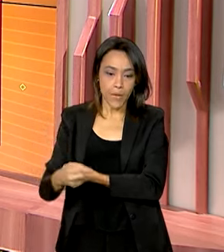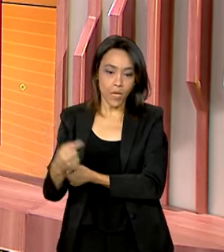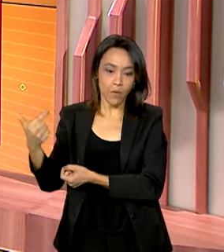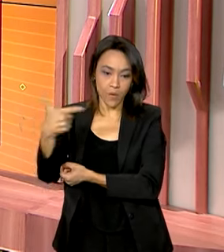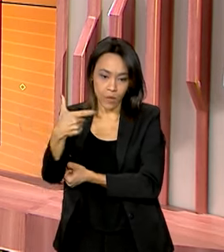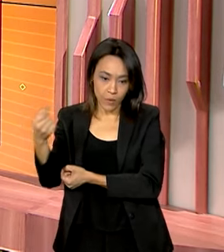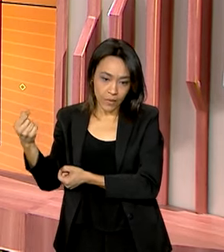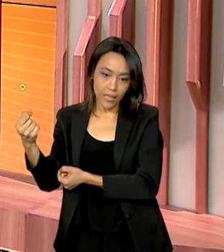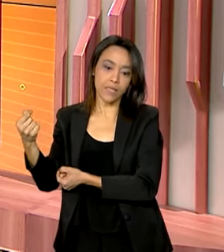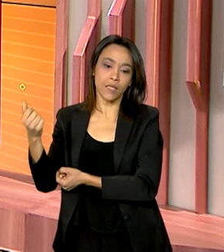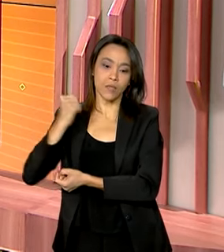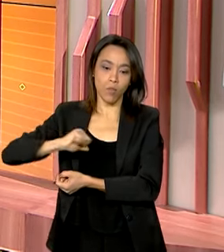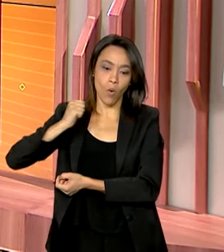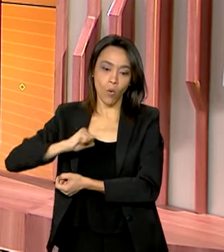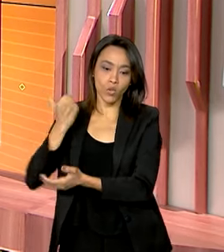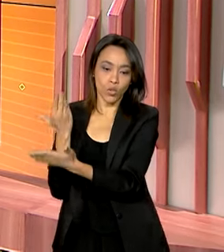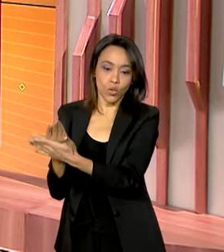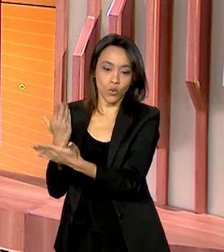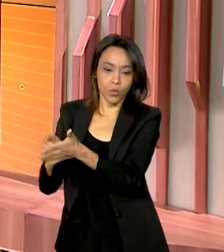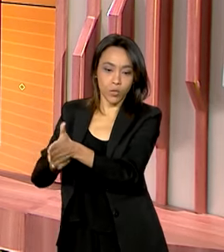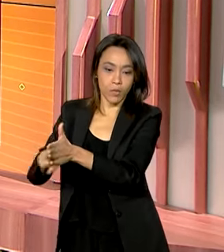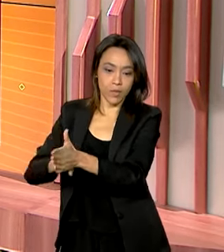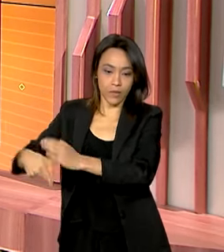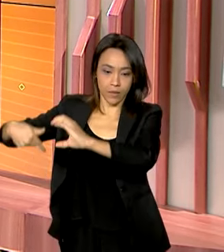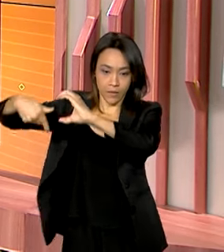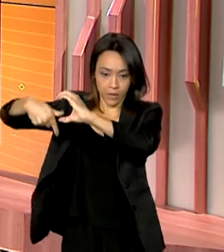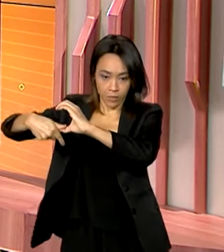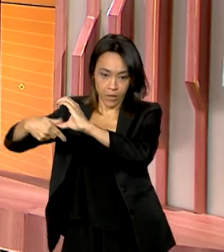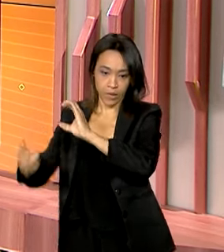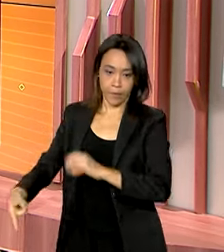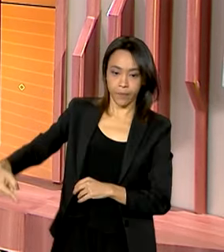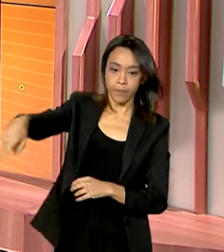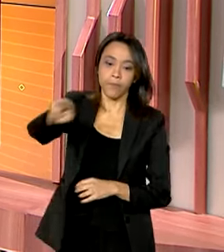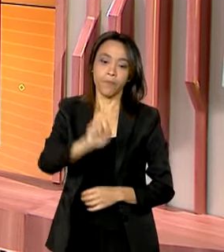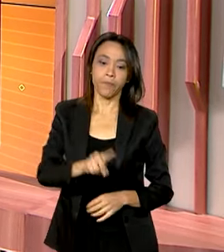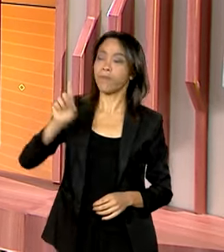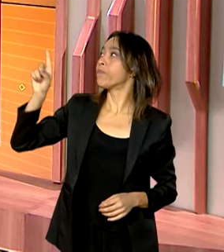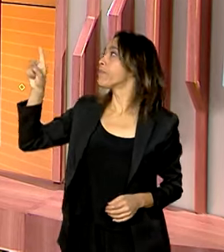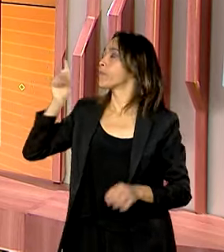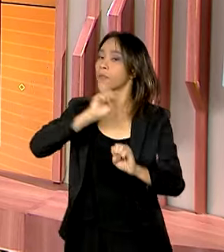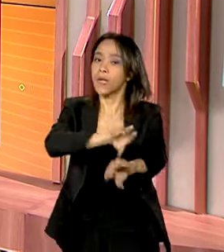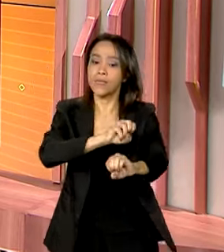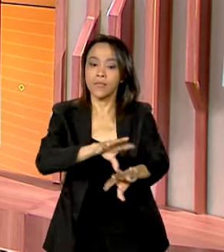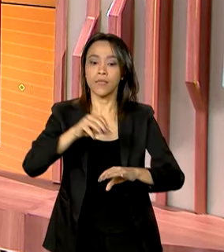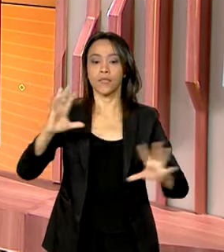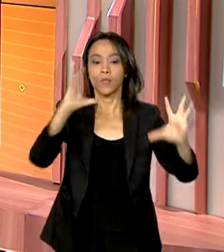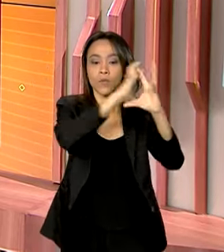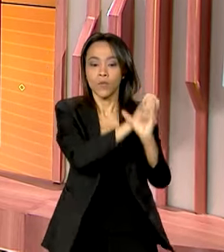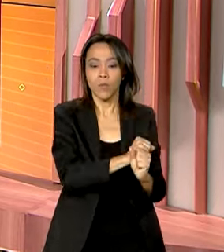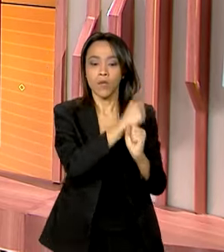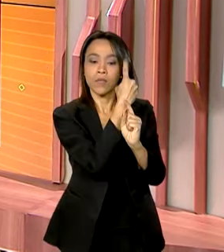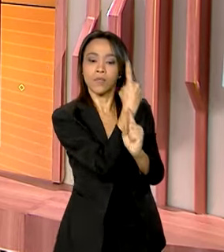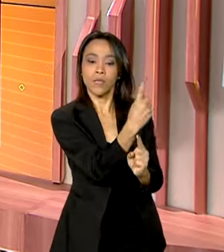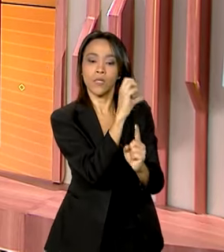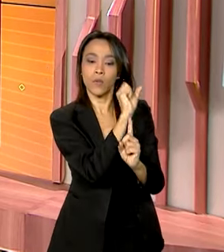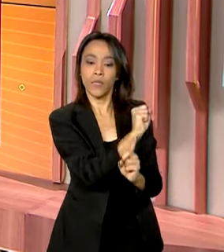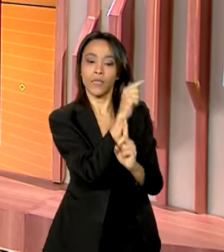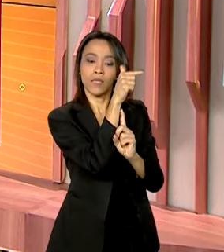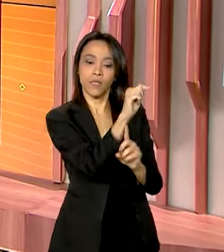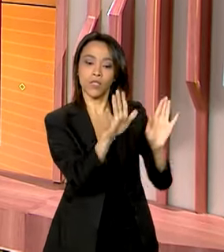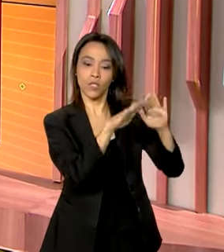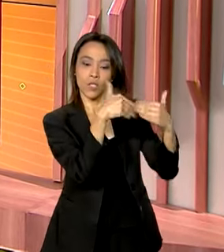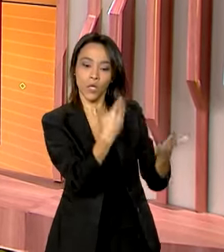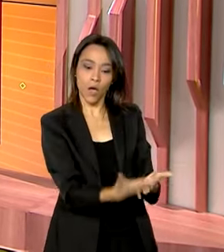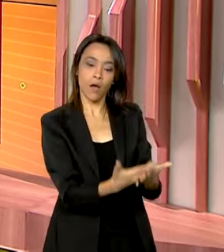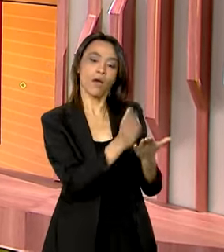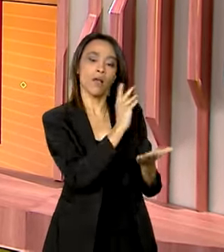1.200 bolsas do CNPq para pesquisa. Educação, 187 escolas receberam recursos reajustados